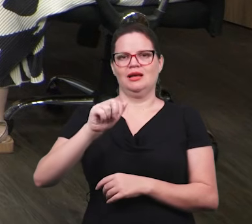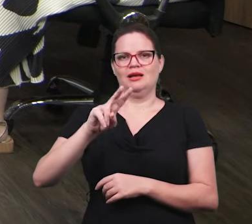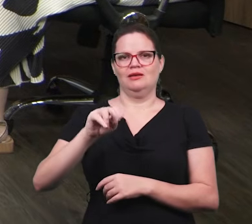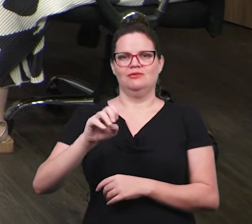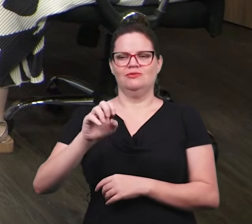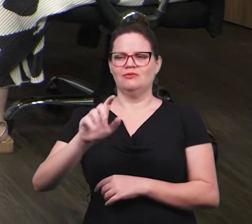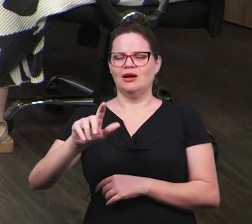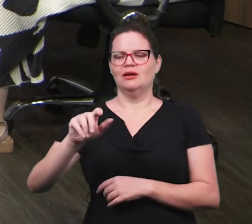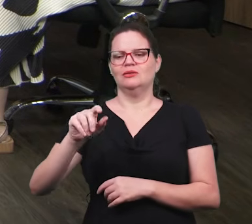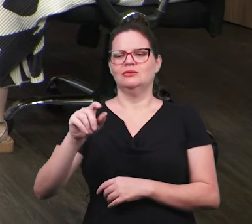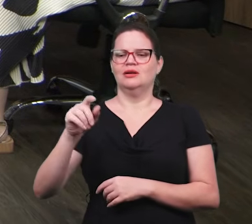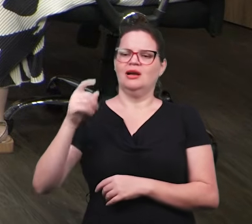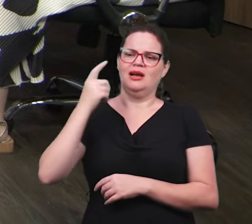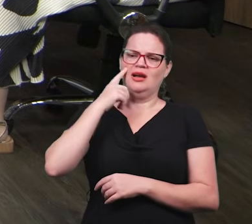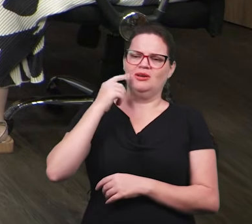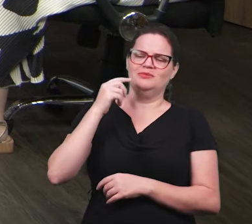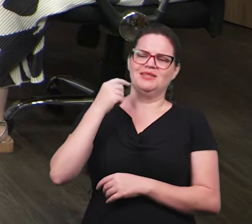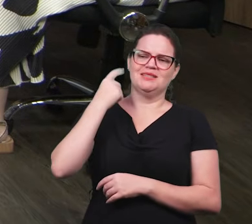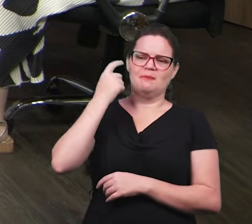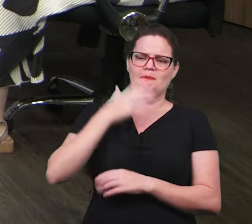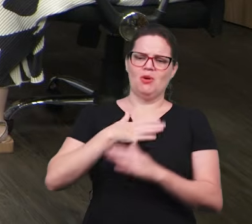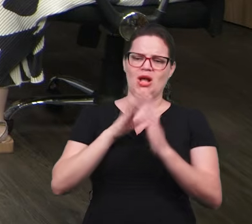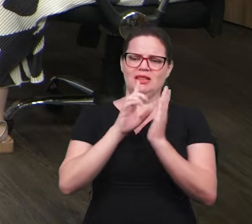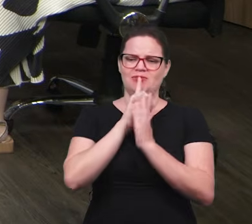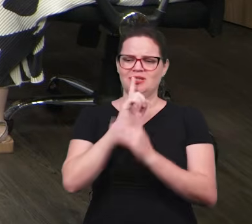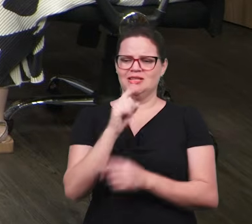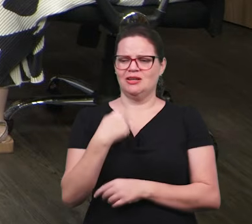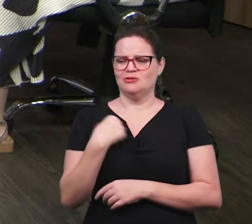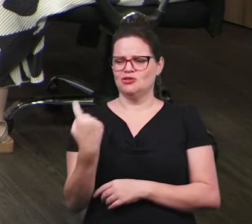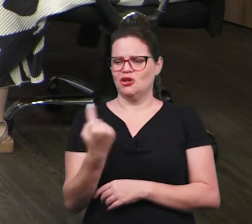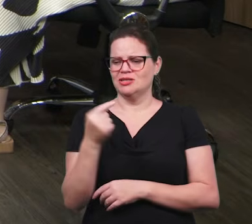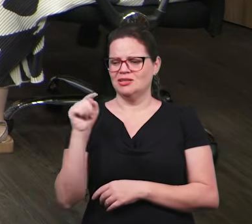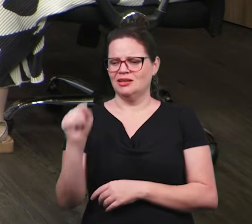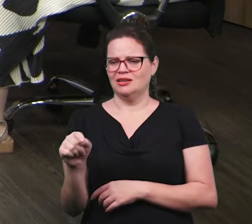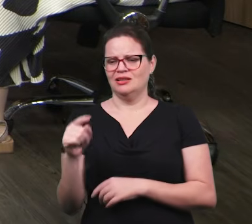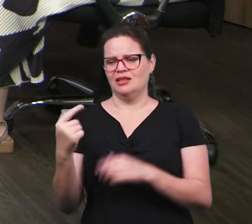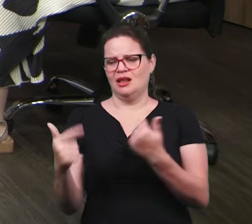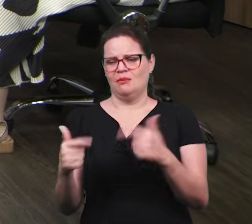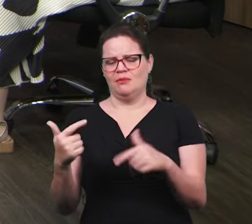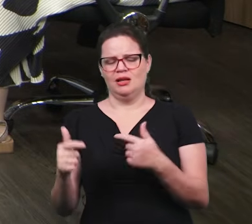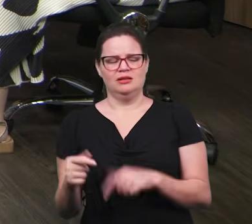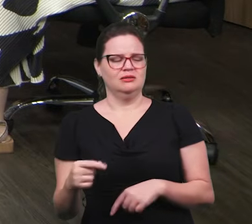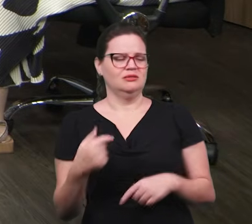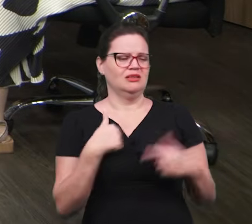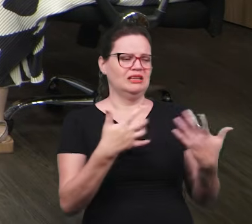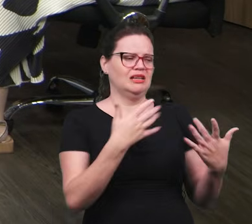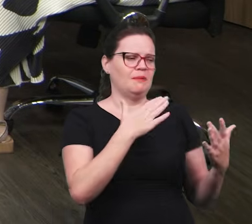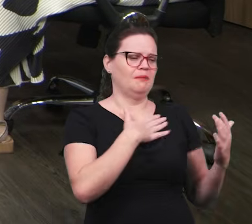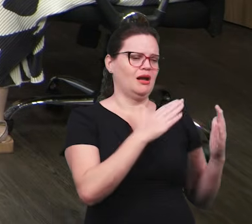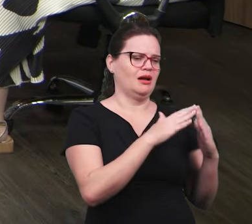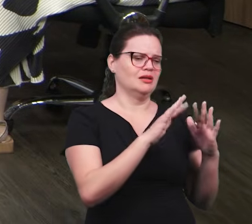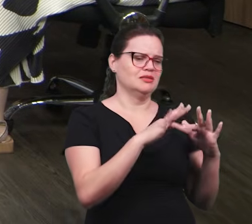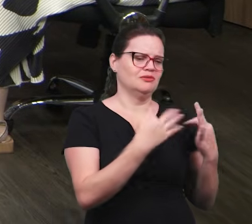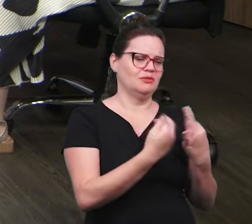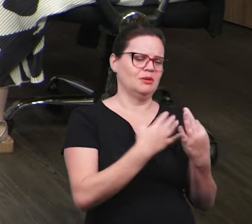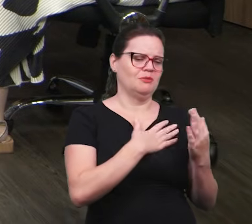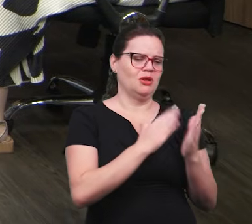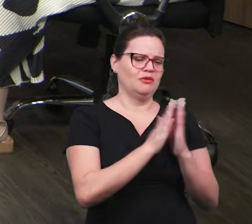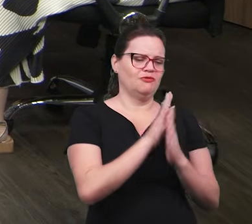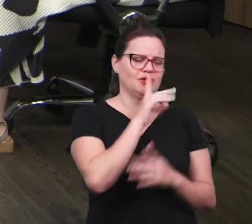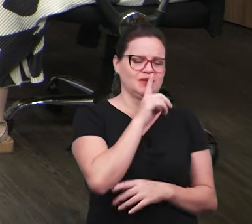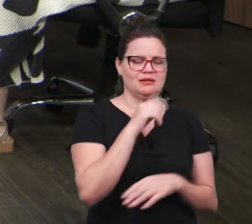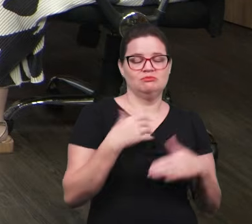sentimento, né? Tipo, puxa, podia estar em casa, né? Não, estou aqui sozinho, né? E aí, quando chegou a noite,